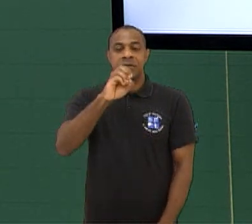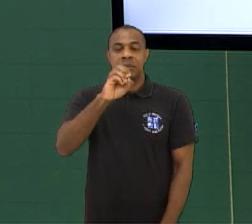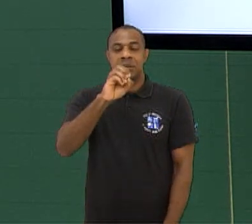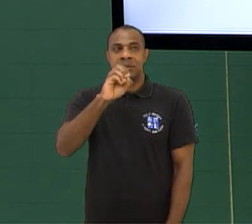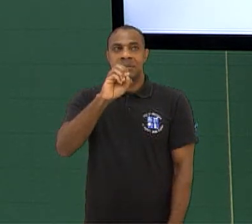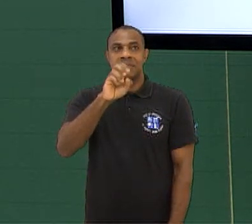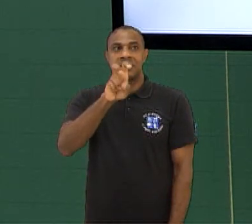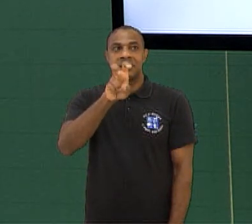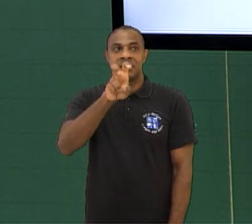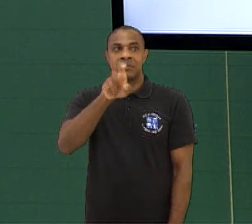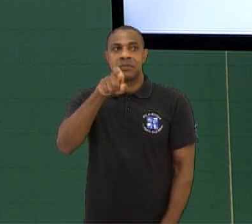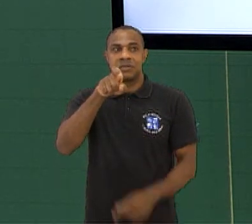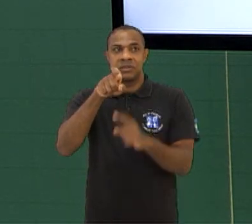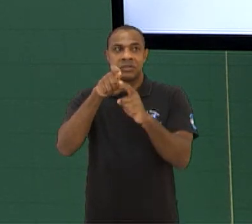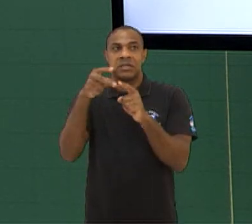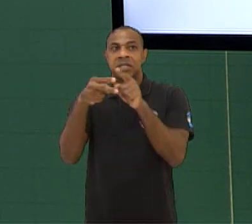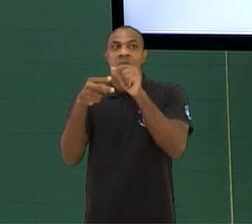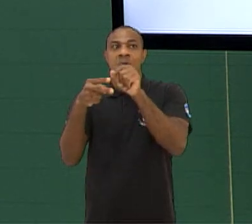0,5x igual